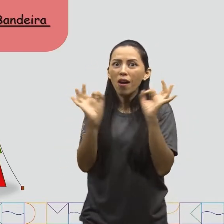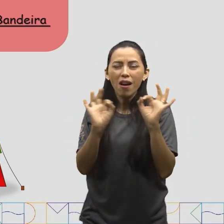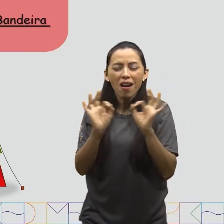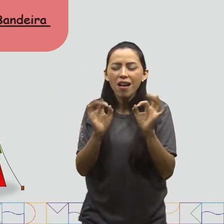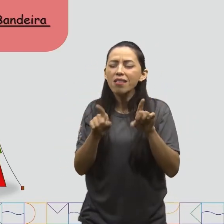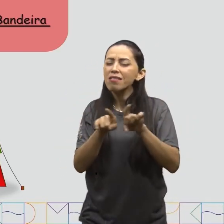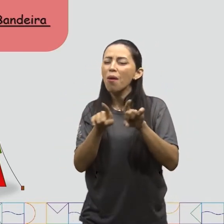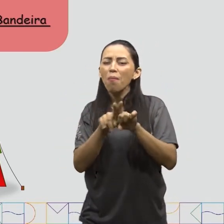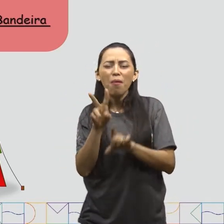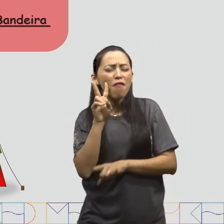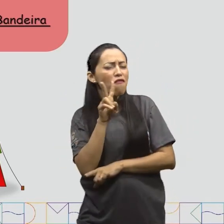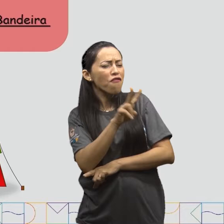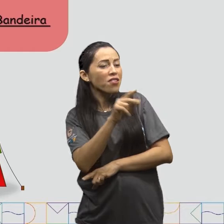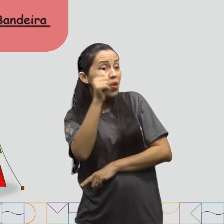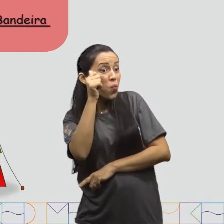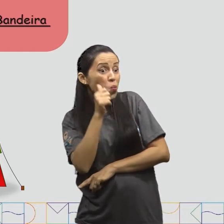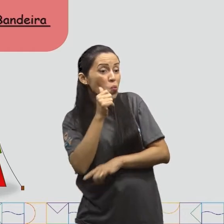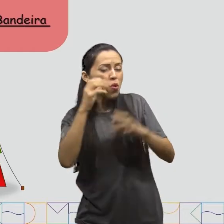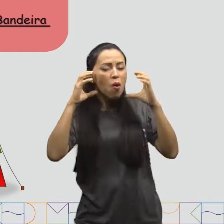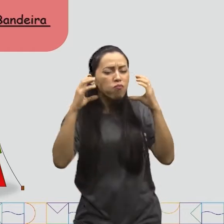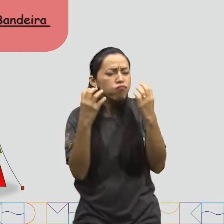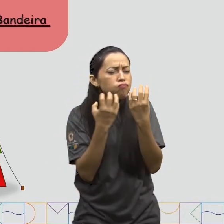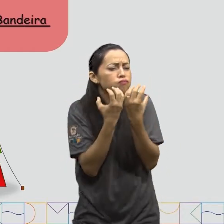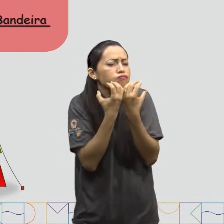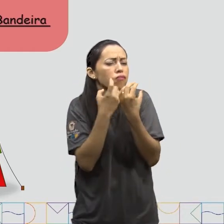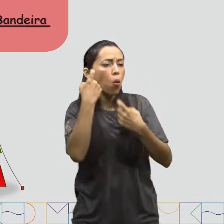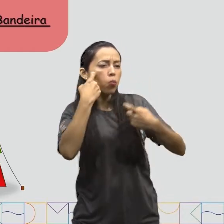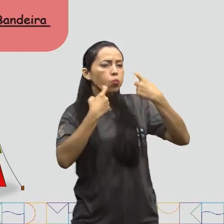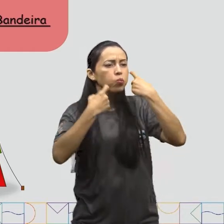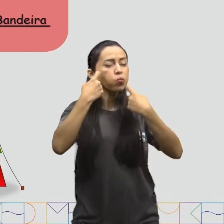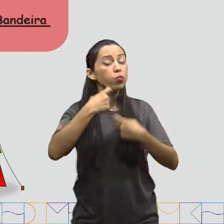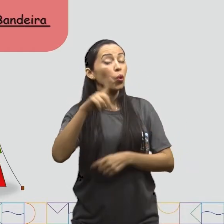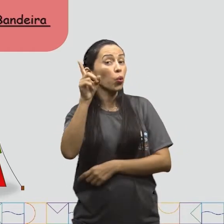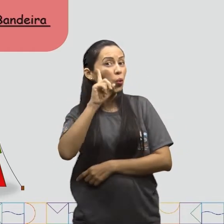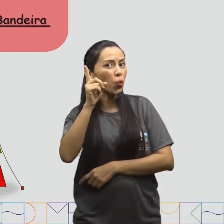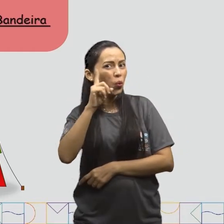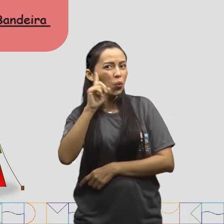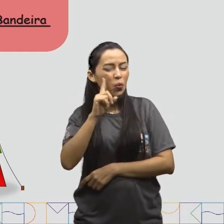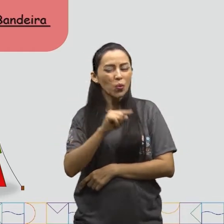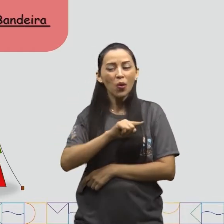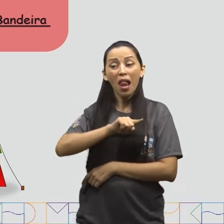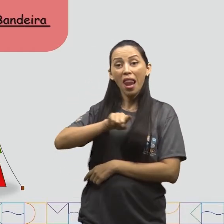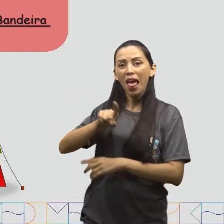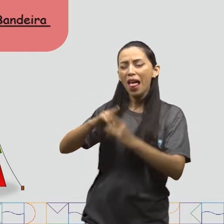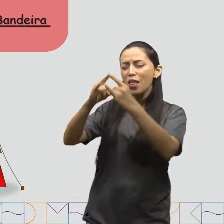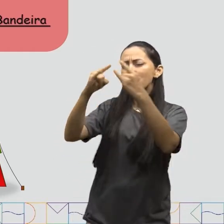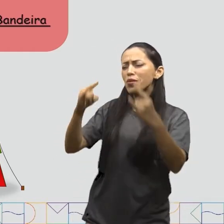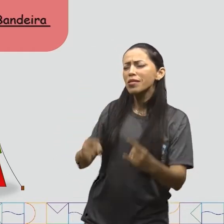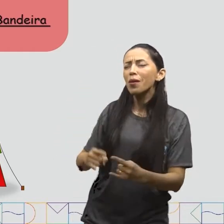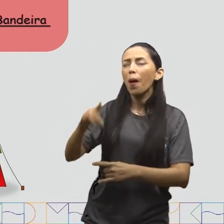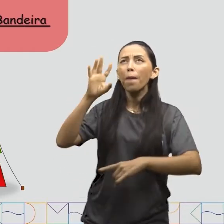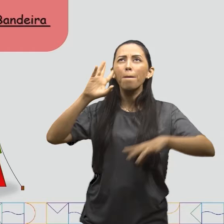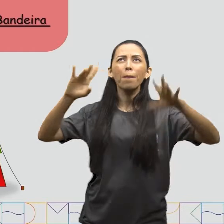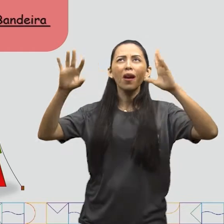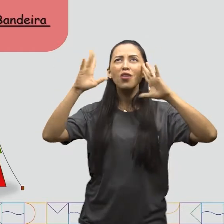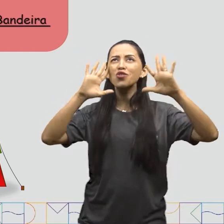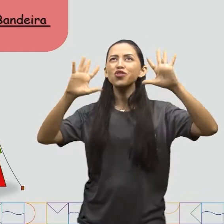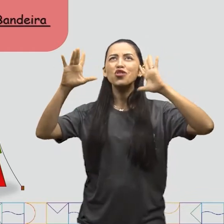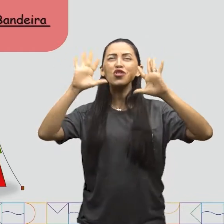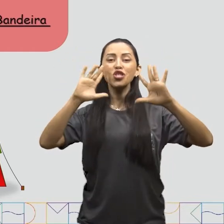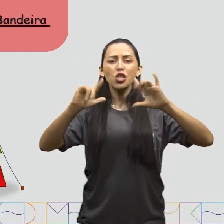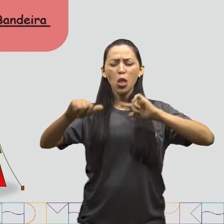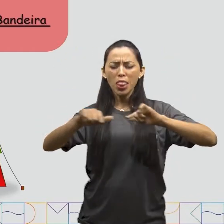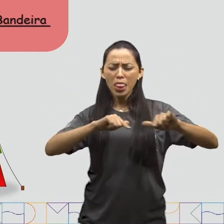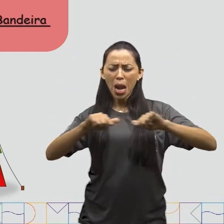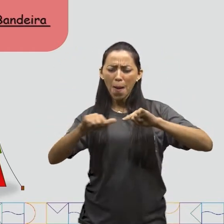fantasia e ver se a mulher barbada faz a barba todo dia. Lá no circo, eu imagino,